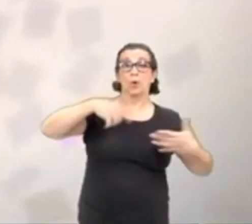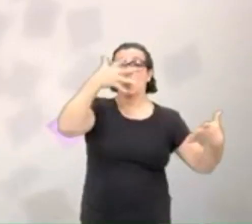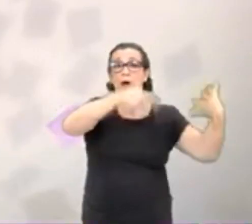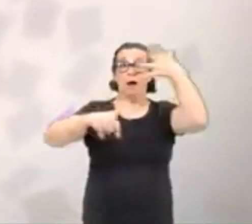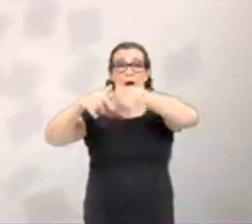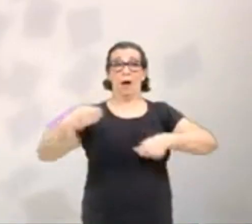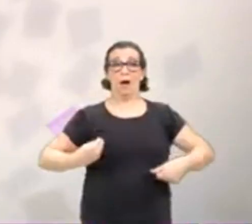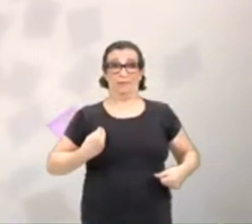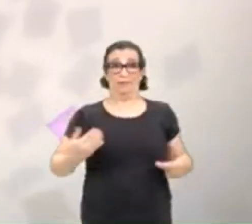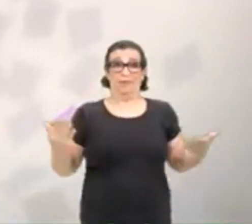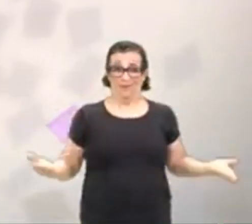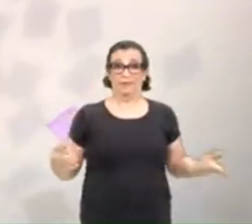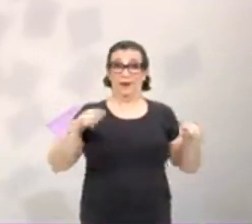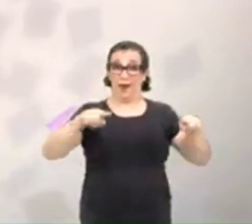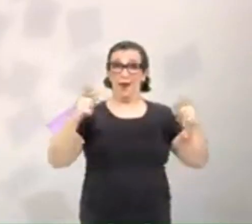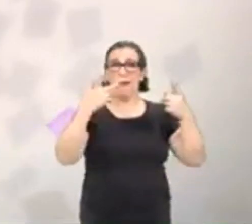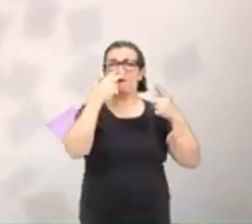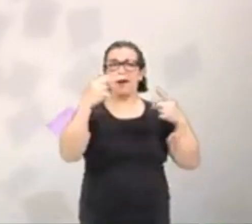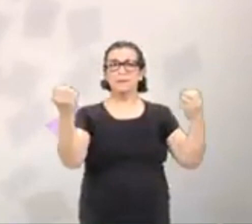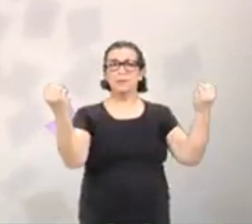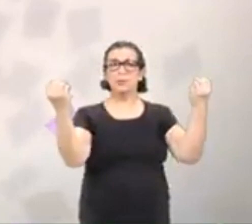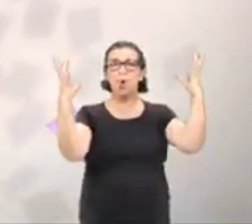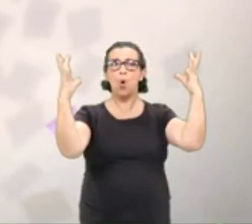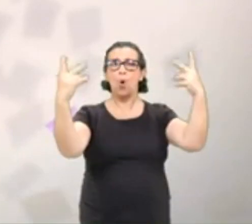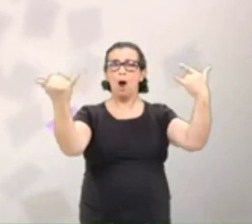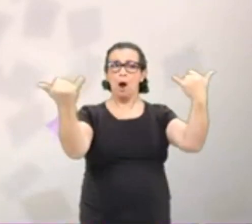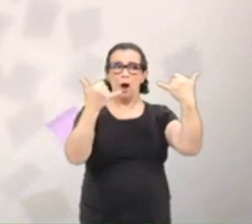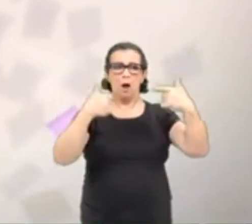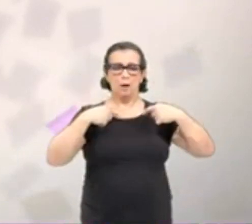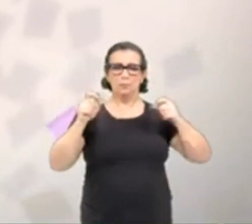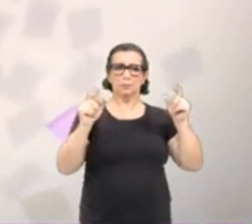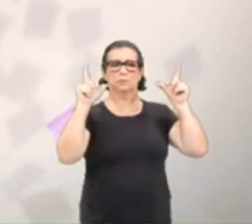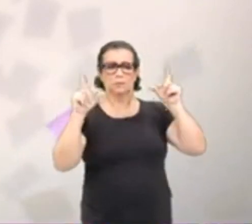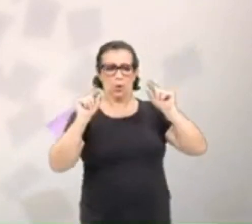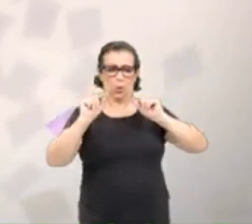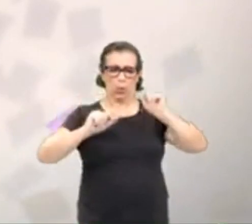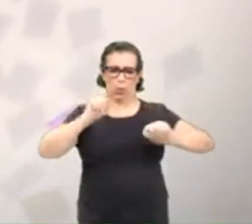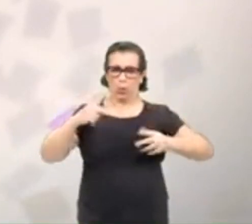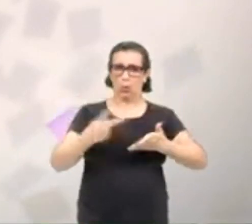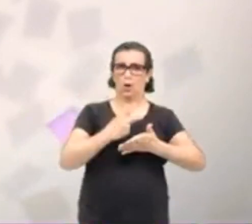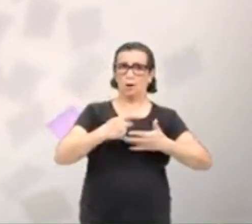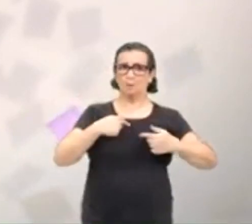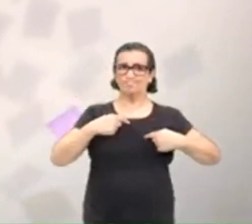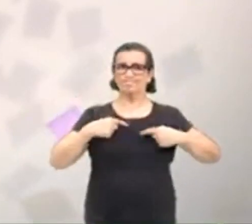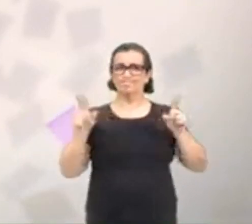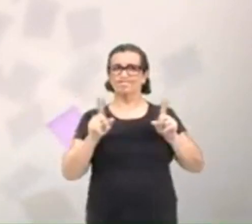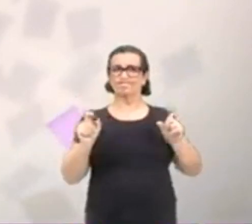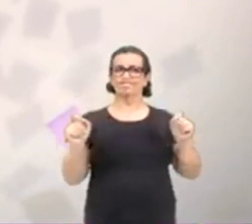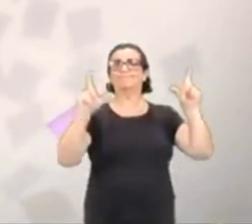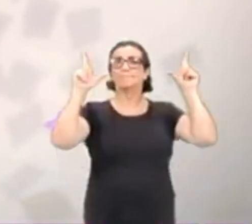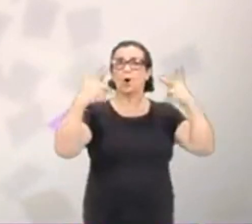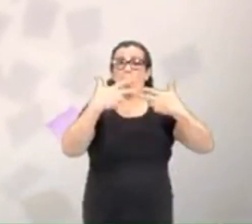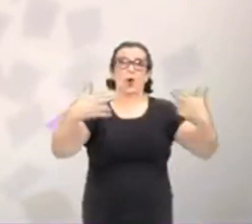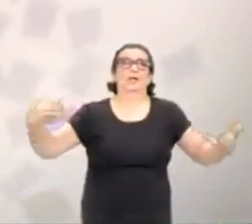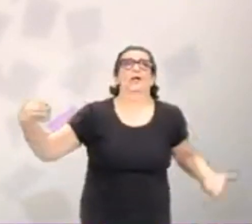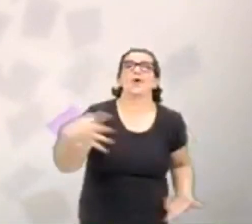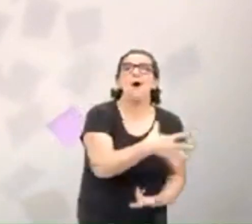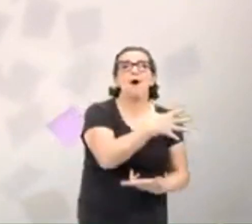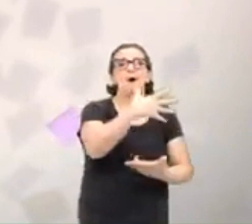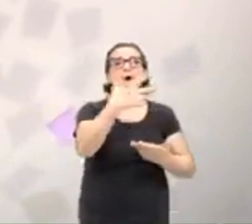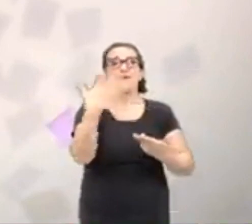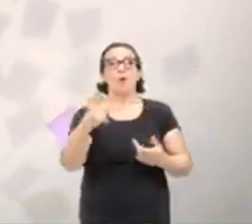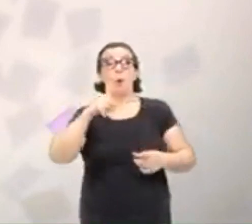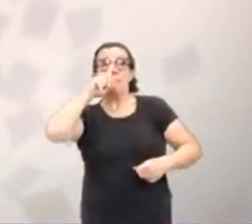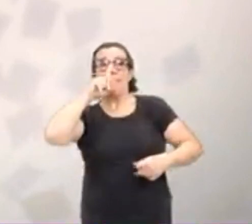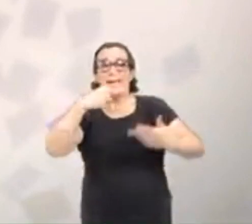na verdade é ela que nos sinaliza quando algo não vai bem quando a gente tá passando por uma situação nova ou uma situação